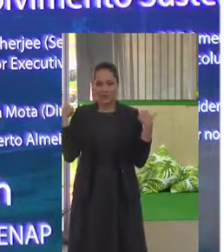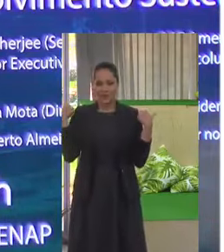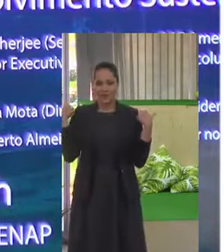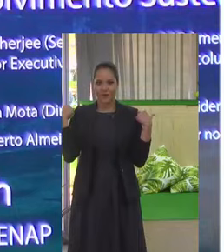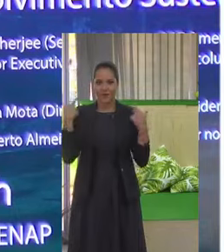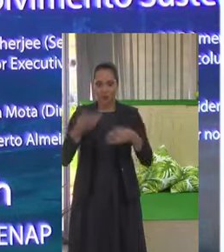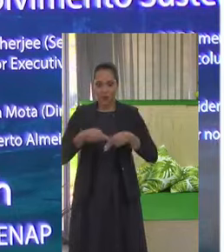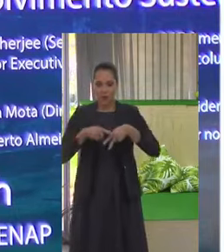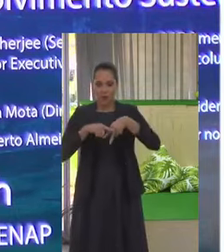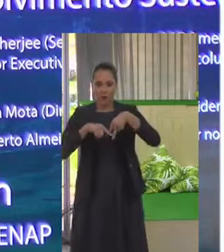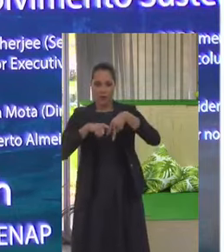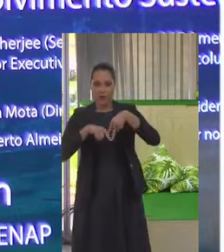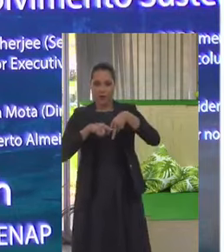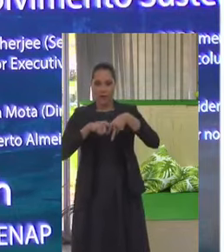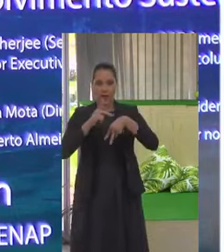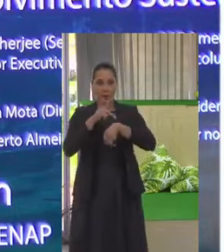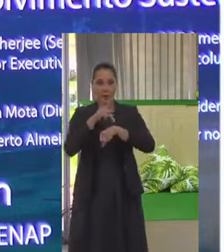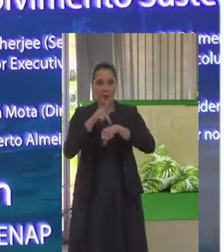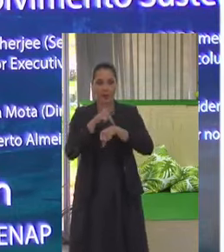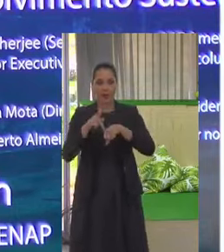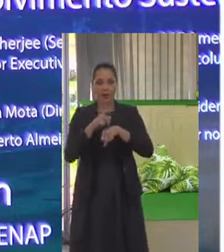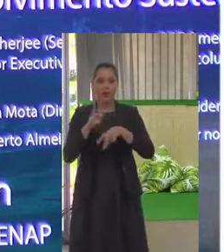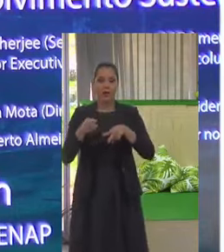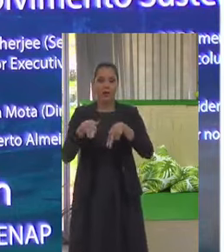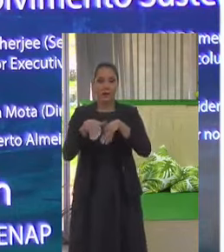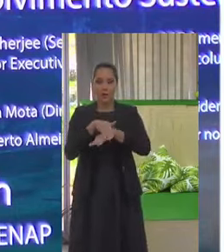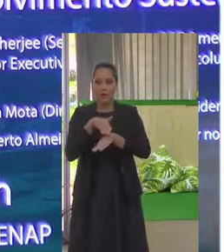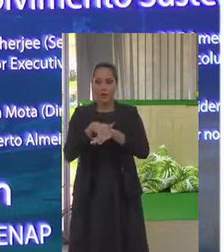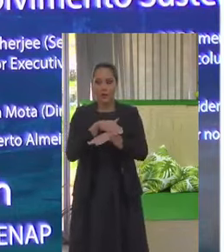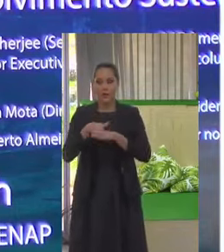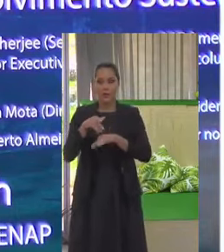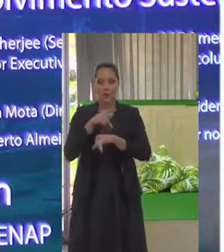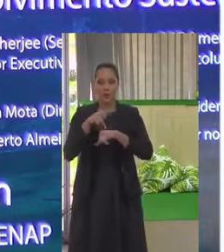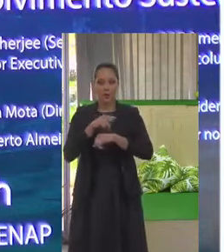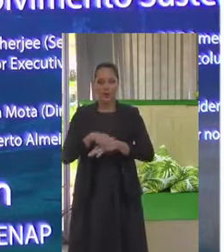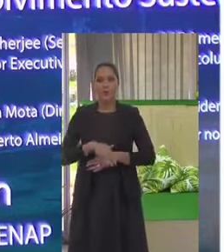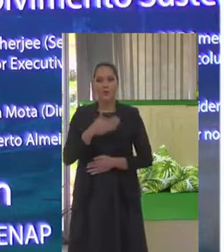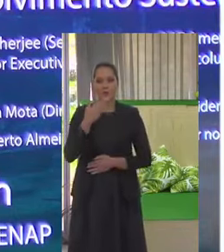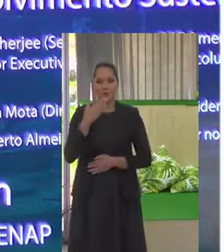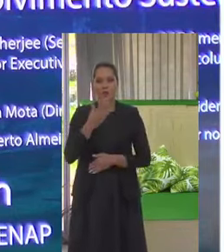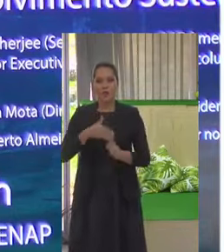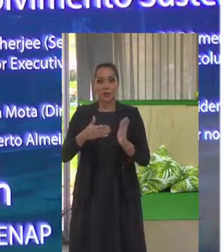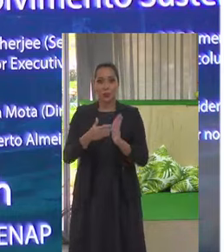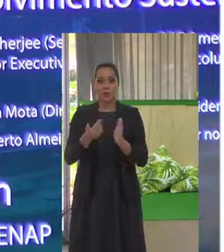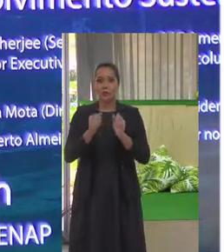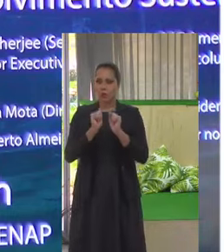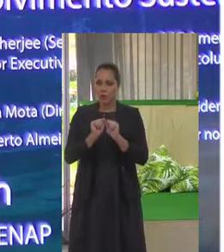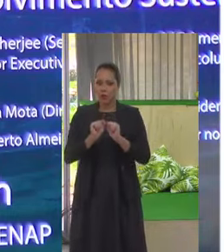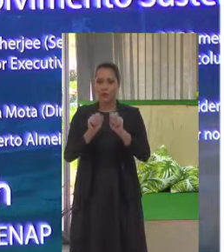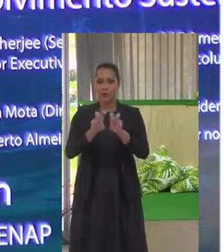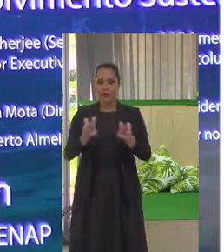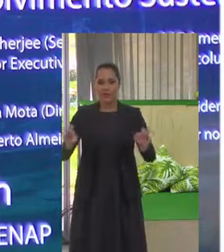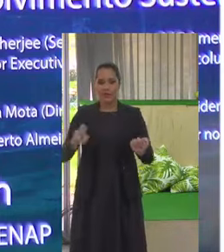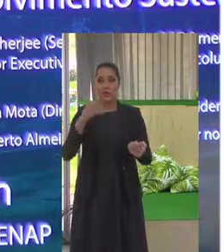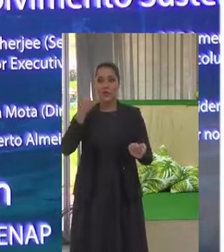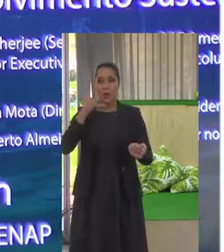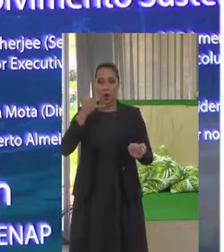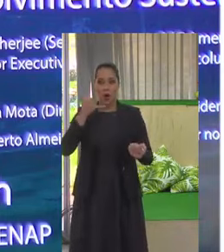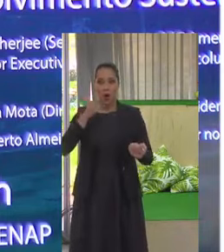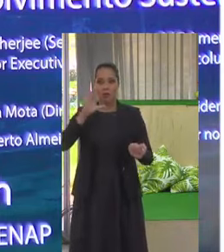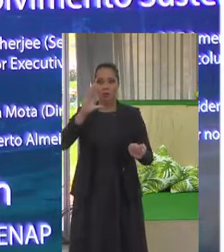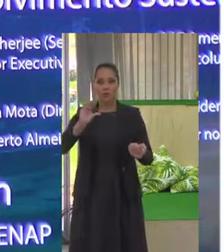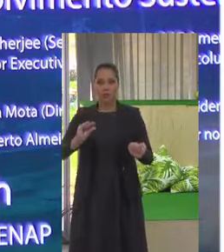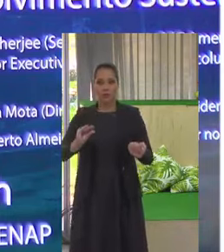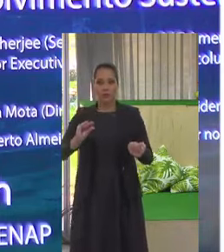usando uma saia preta e um tênis preto. Por gentileza, tomem os seus assentos e coloquem os aparelhos celulares em